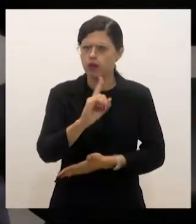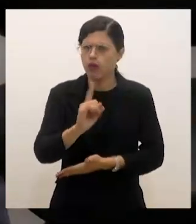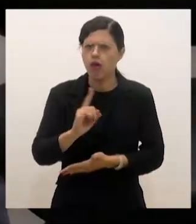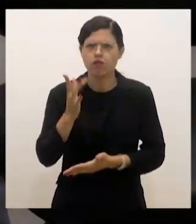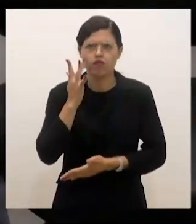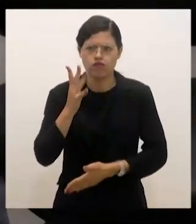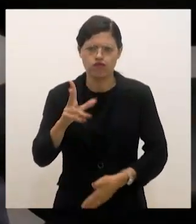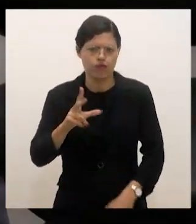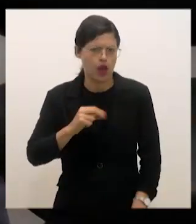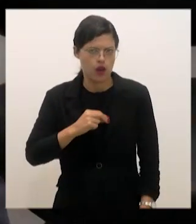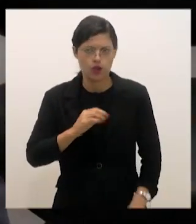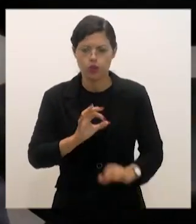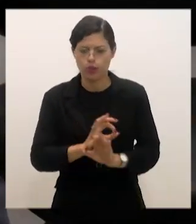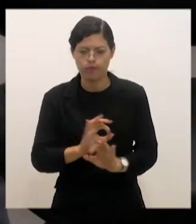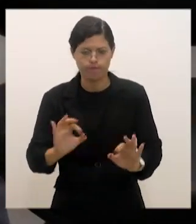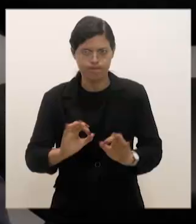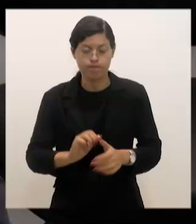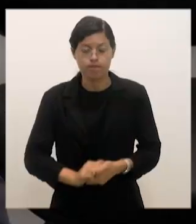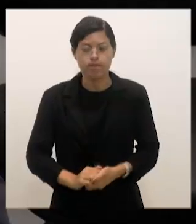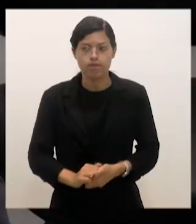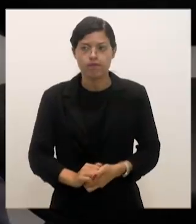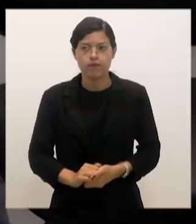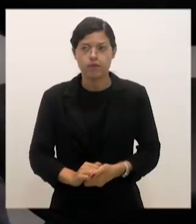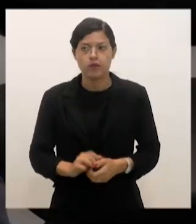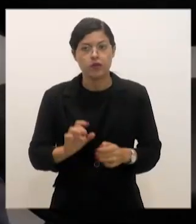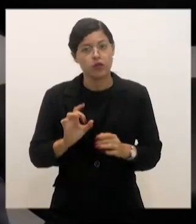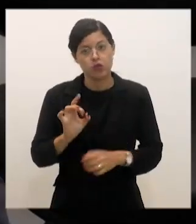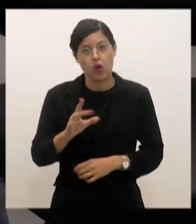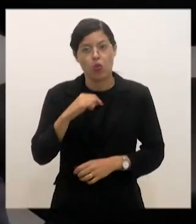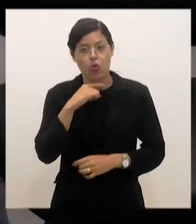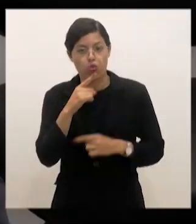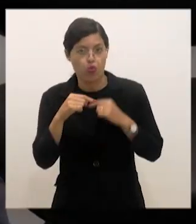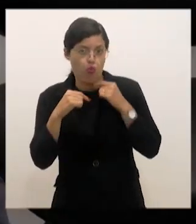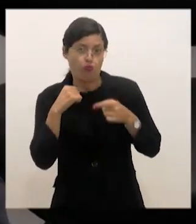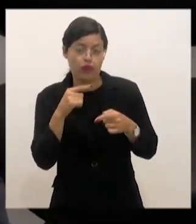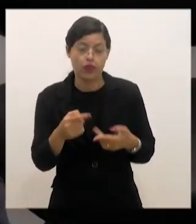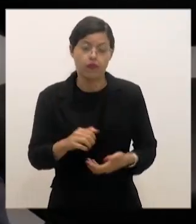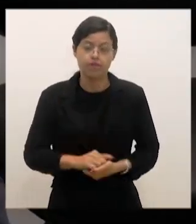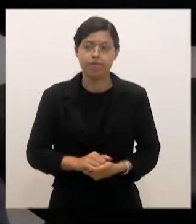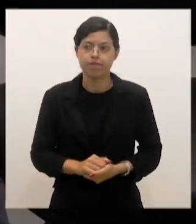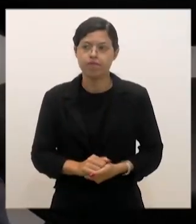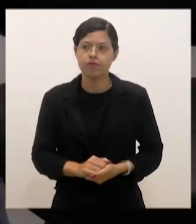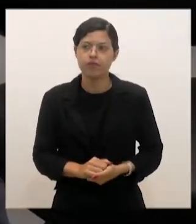mérito, só fico em dúvida sobre...